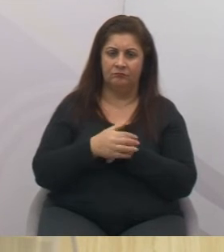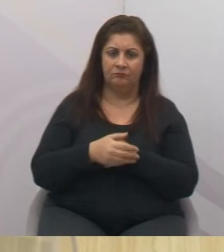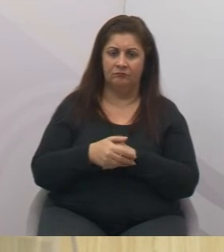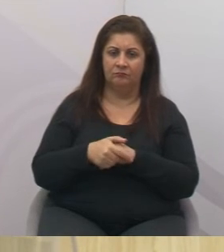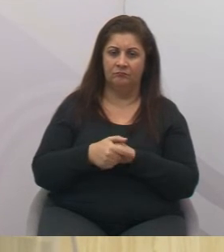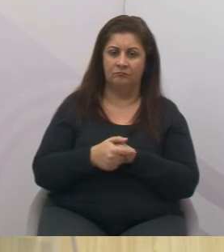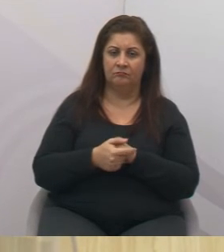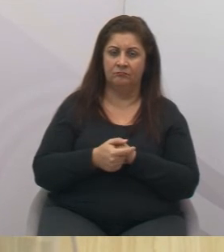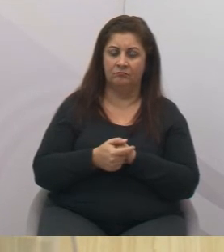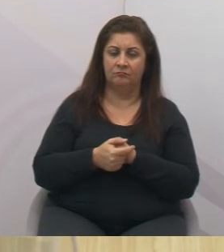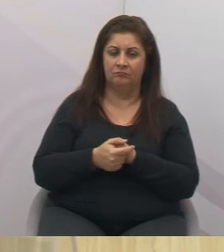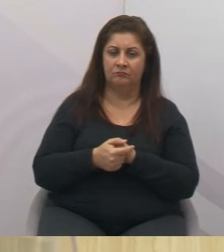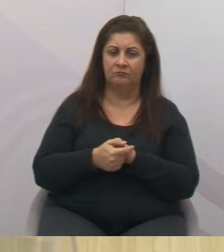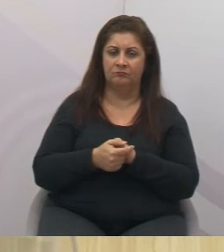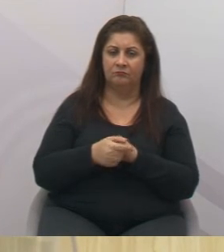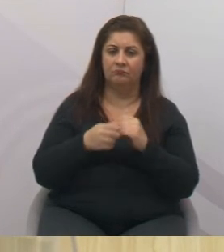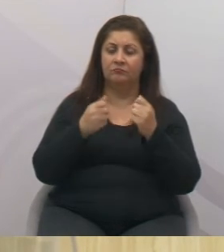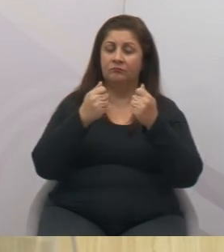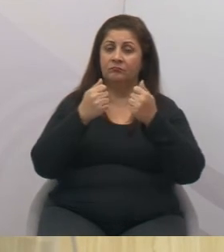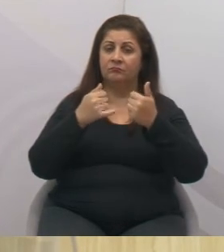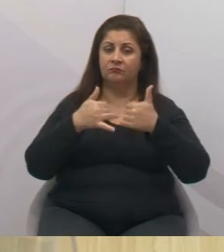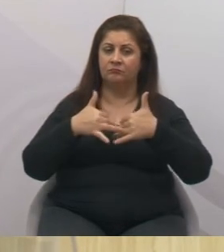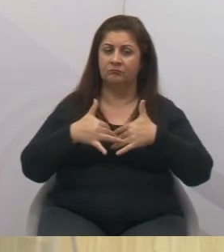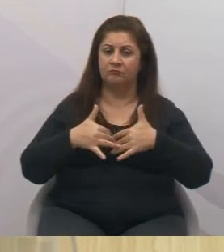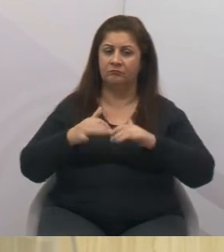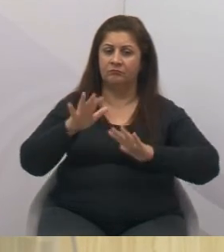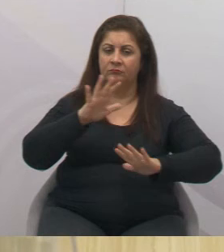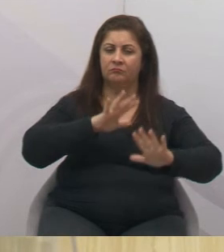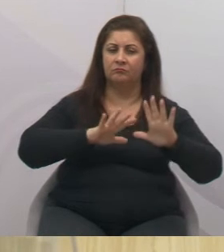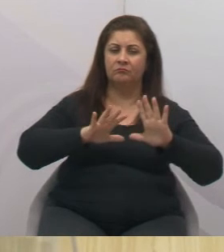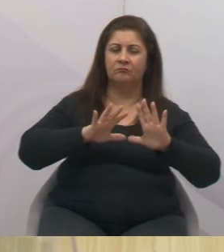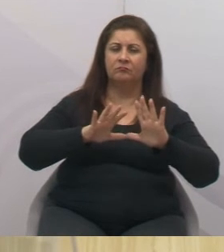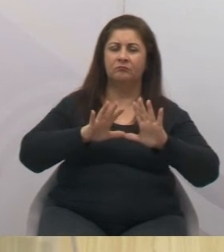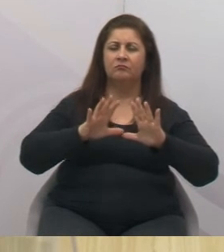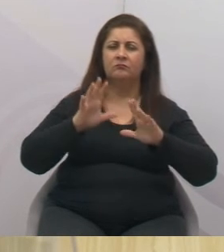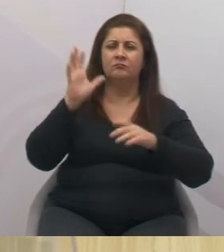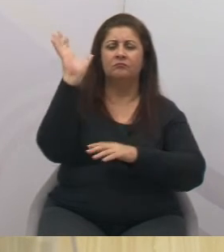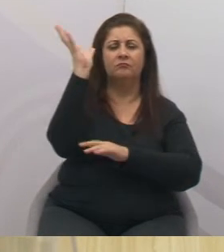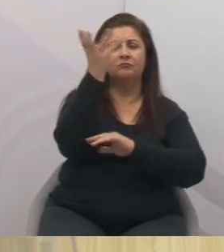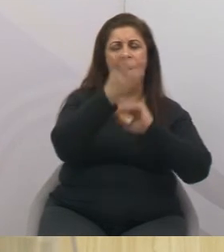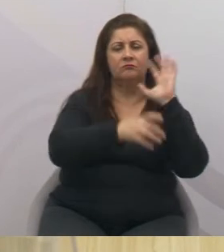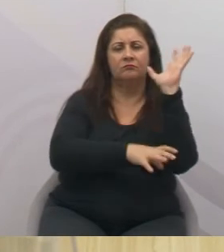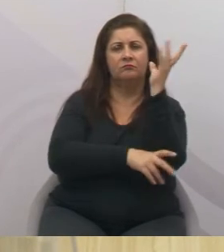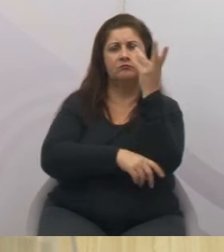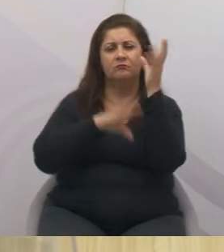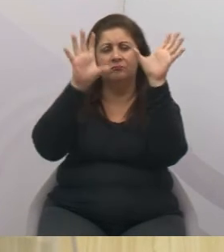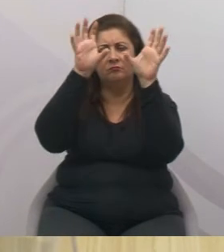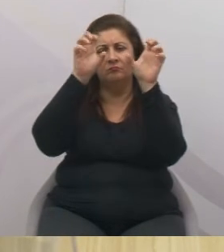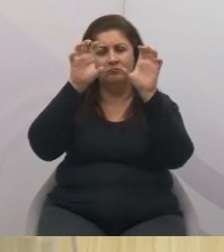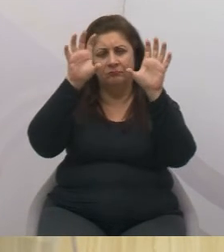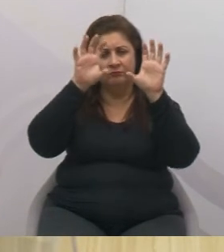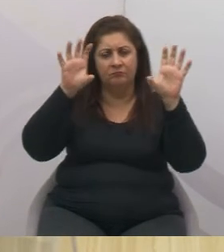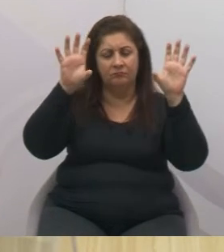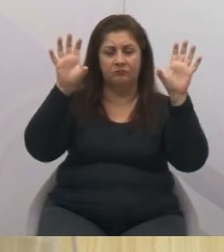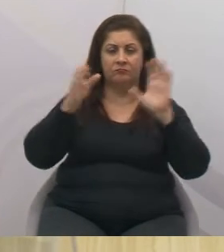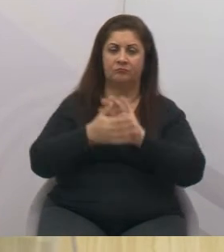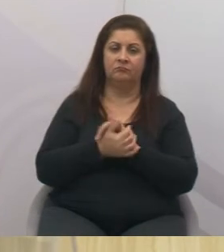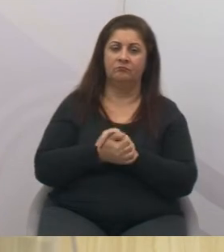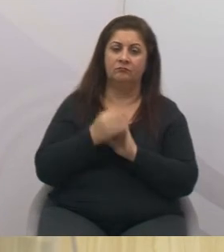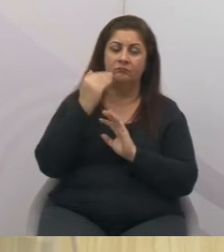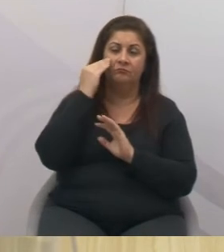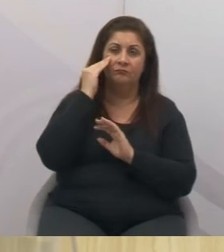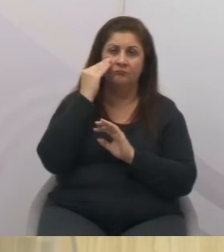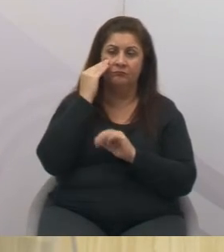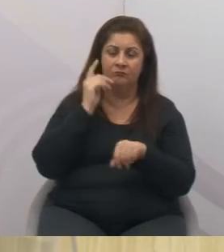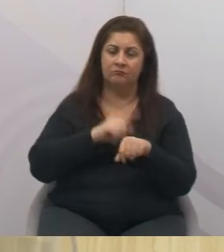997/1976, que dispõe sobre a prevenção e o controle da poluição do meio ambiente. Dessa forma, entendemos que o prazo correto